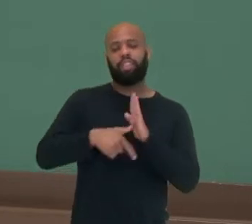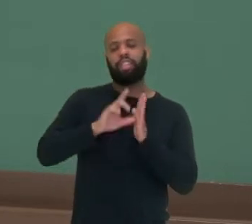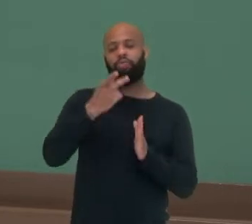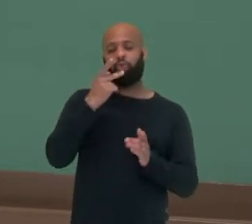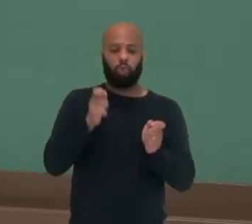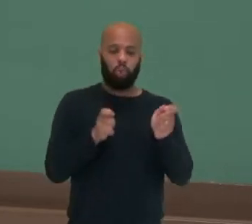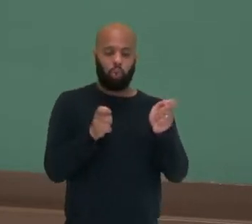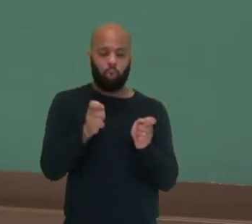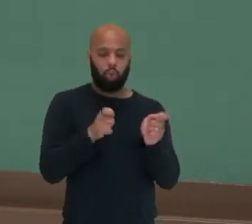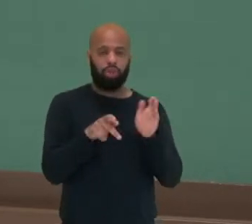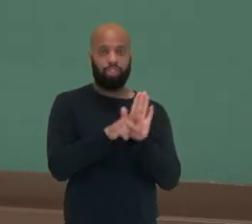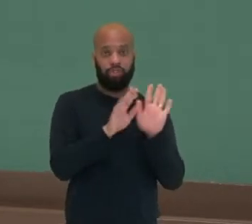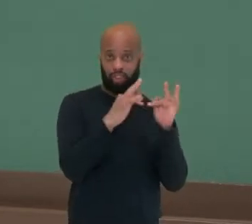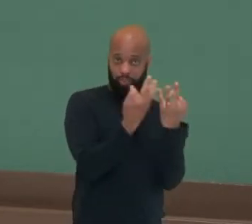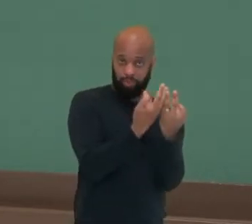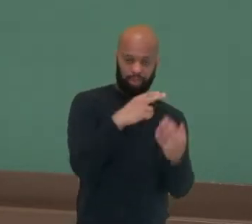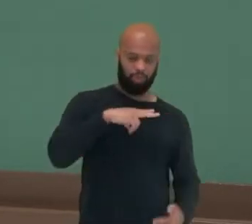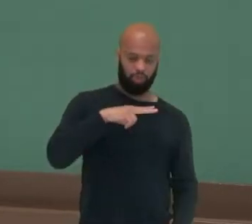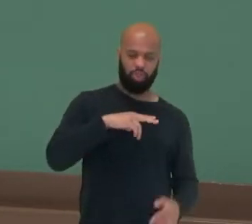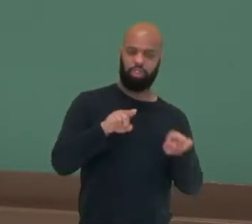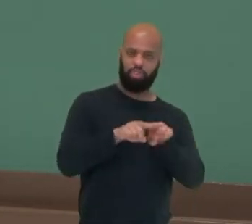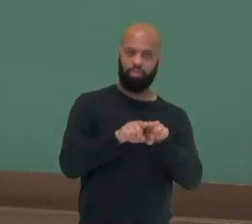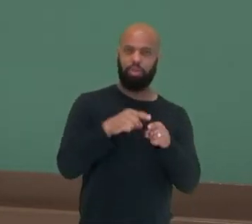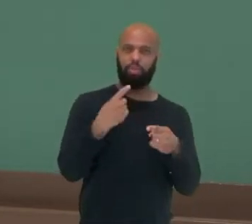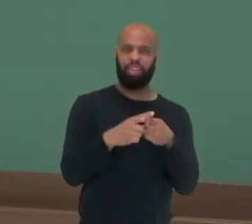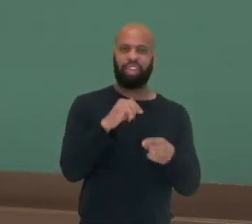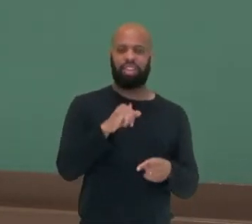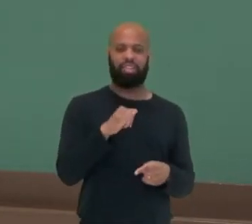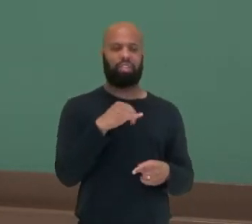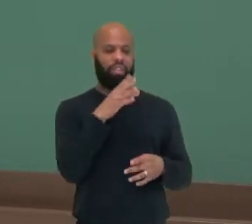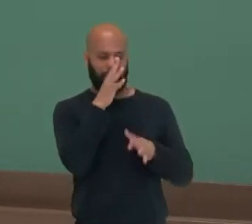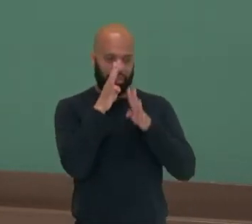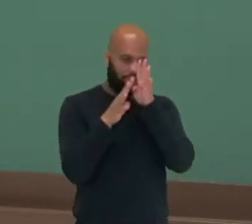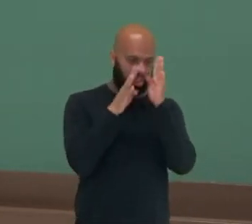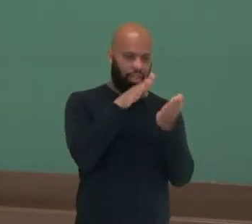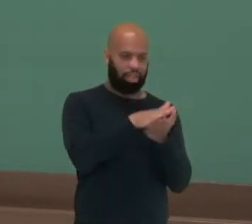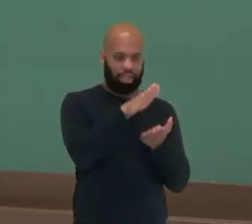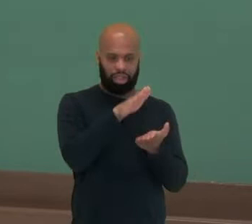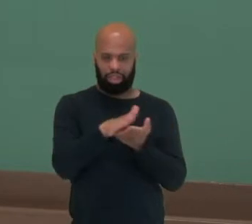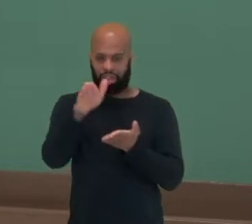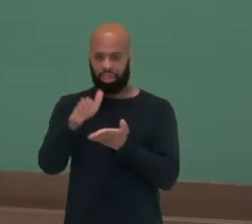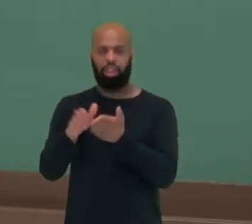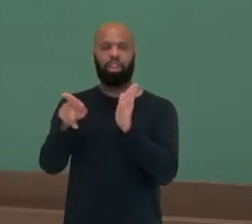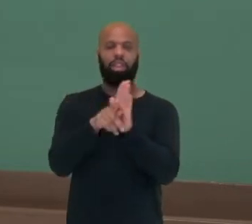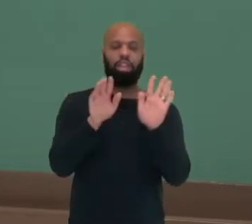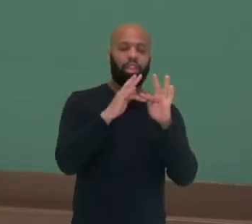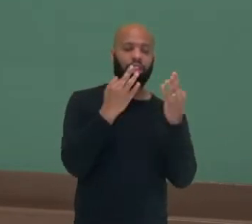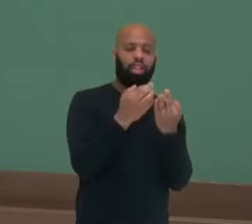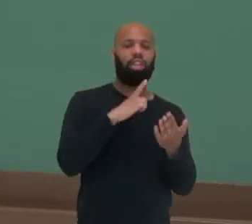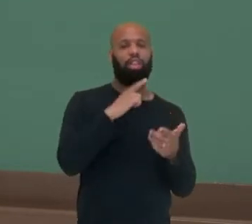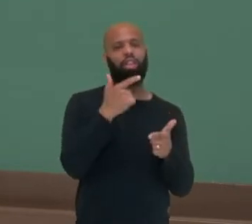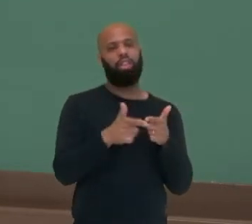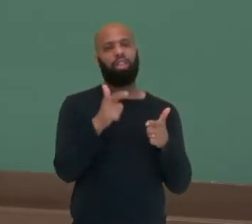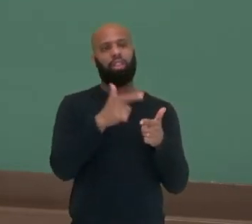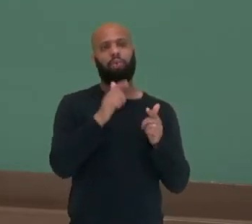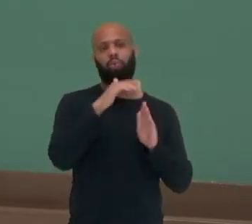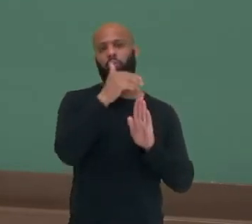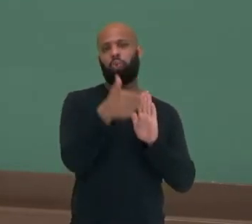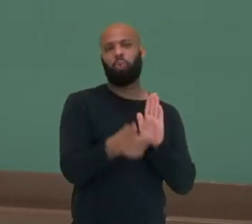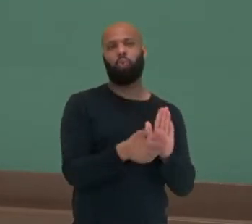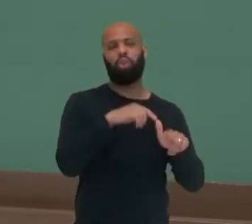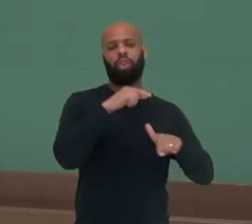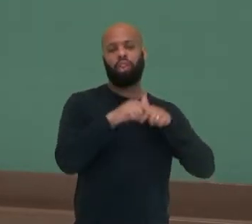pessoal e familiar? Que às vezes um orçamento desorganizado, pessoal ou familiar, destrói toda o